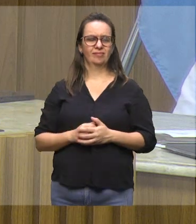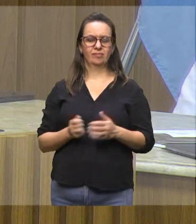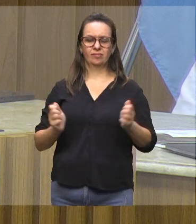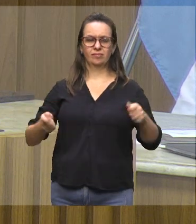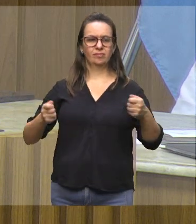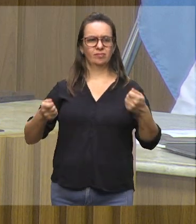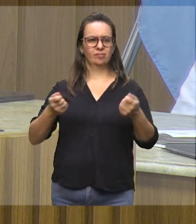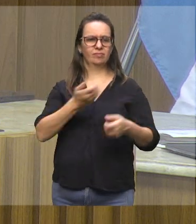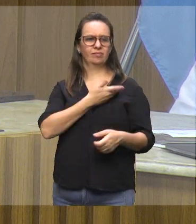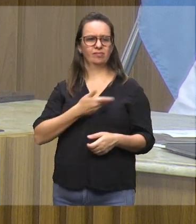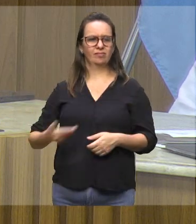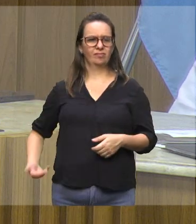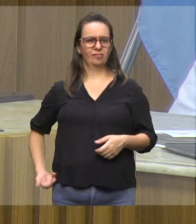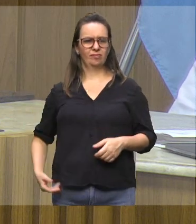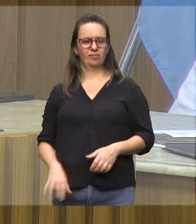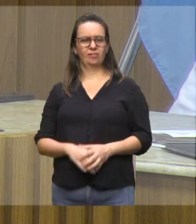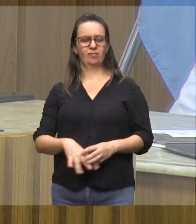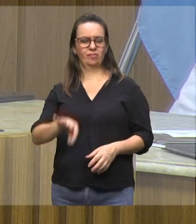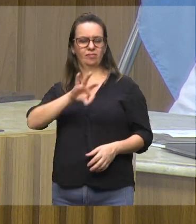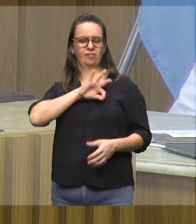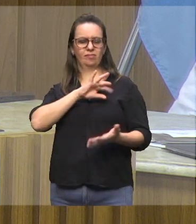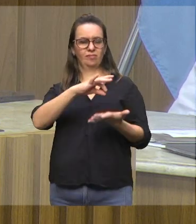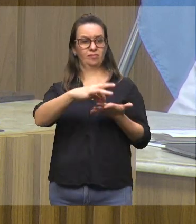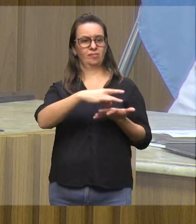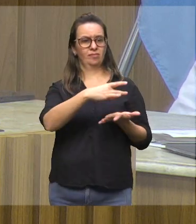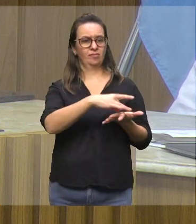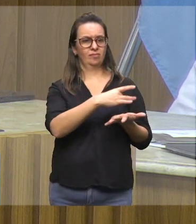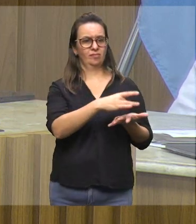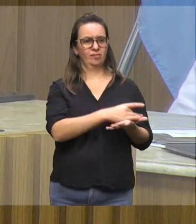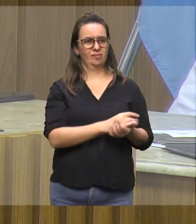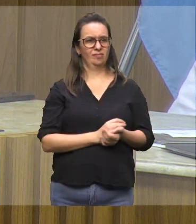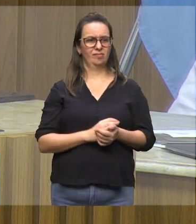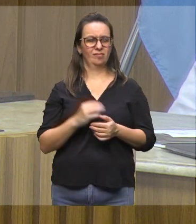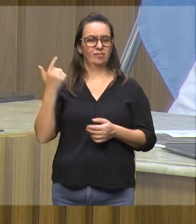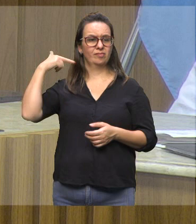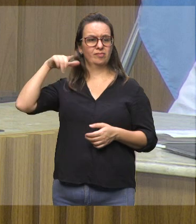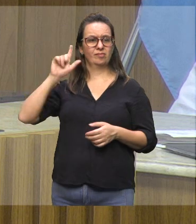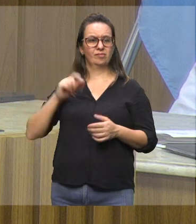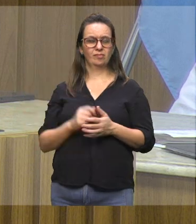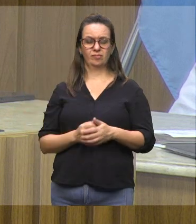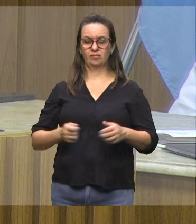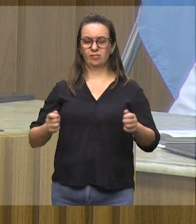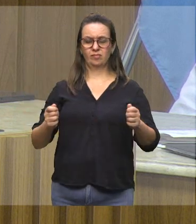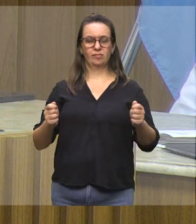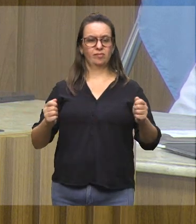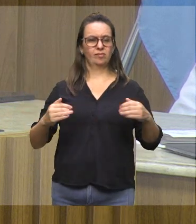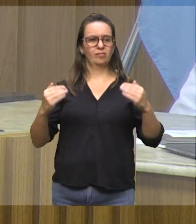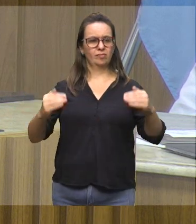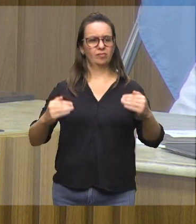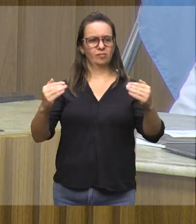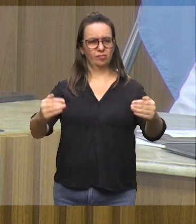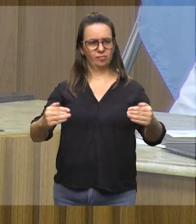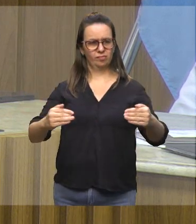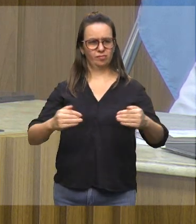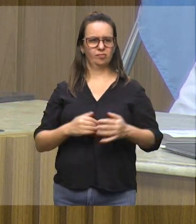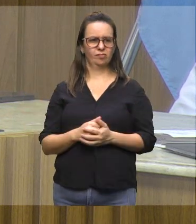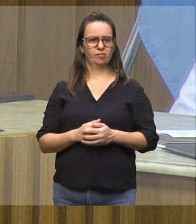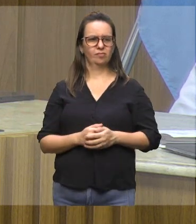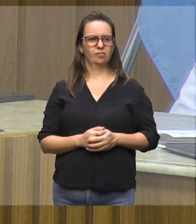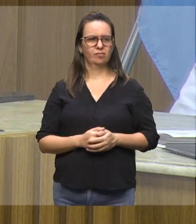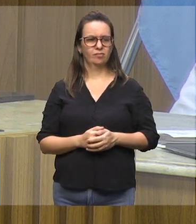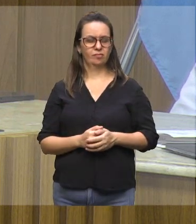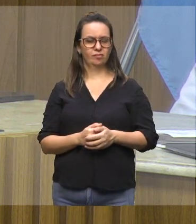Público, da Polícia Civil, da Câmara Municipal, conseguimos acesso ao relatório do Tribunal de Contas referente à fiscalização feita lá na